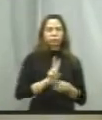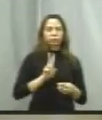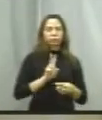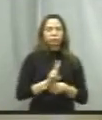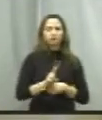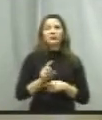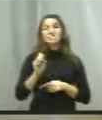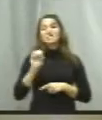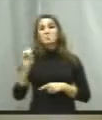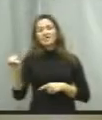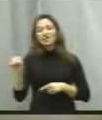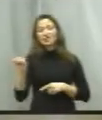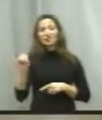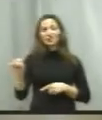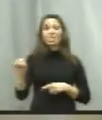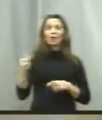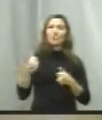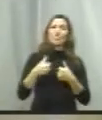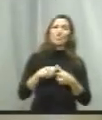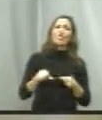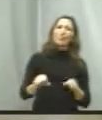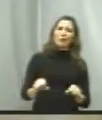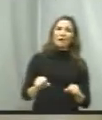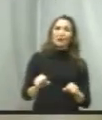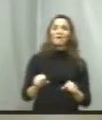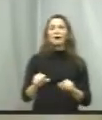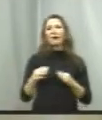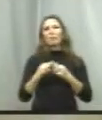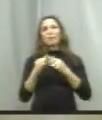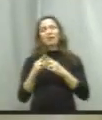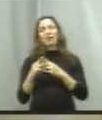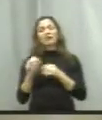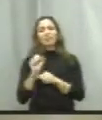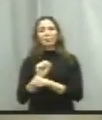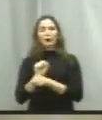fico na minha casa, dando aula para os meus meninos, que eu amo de paixão isso.